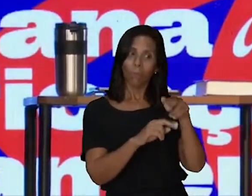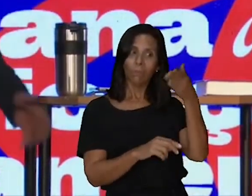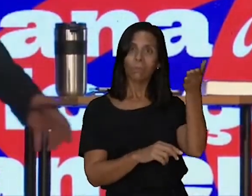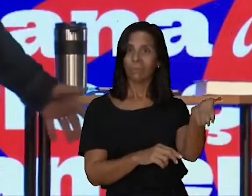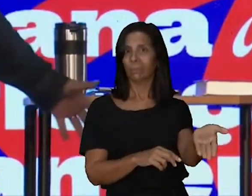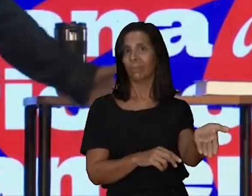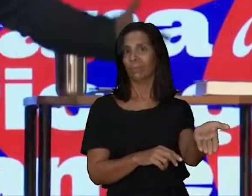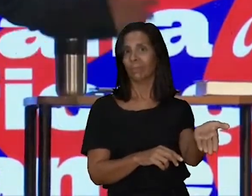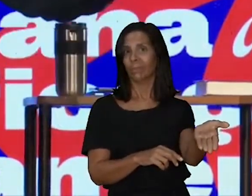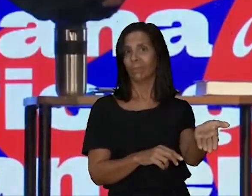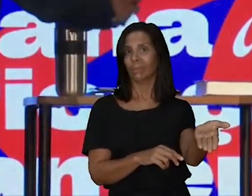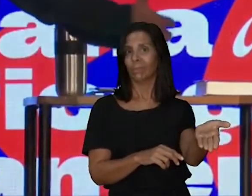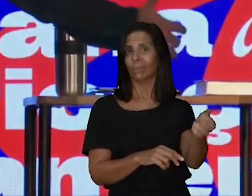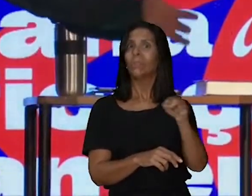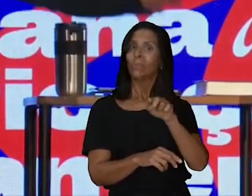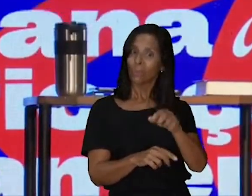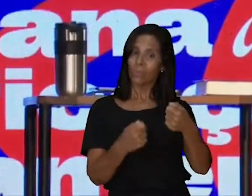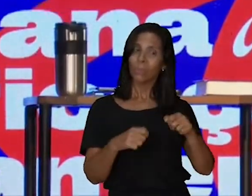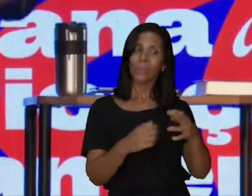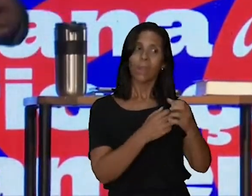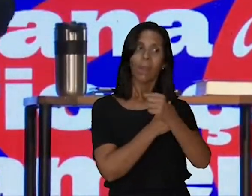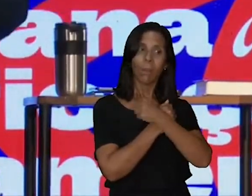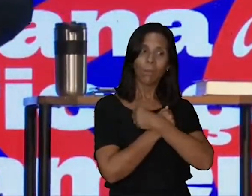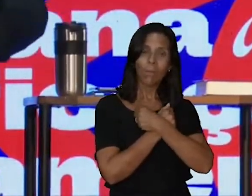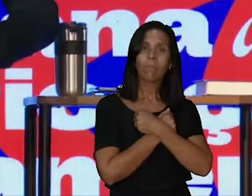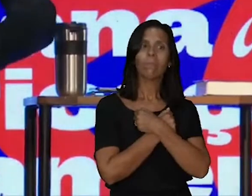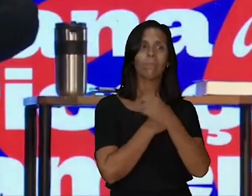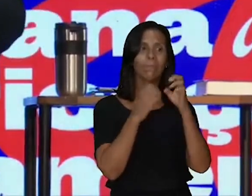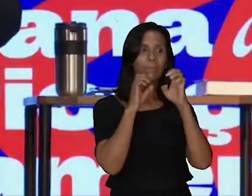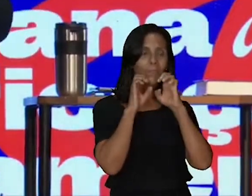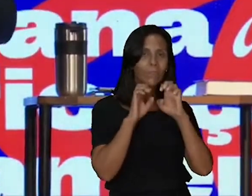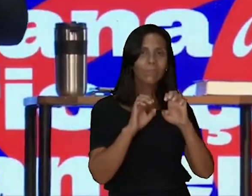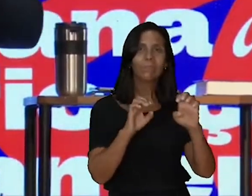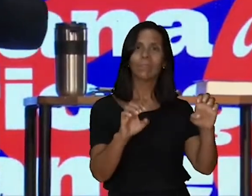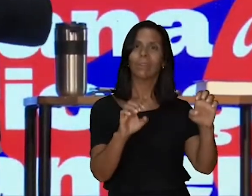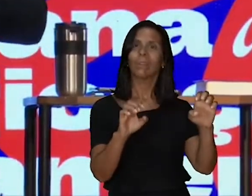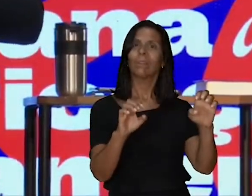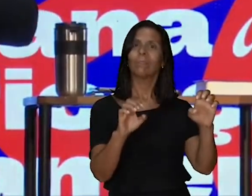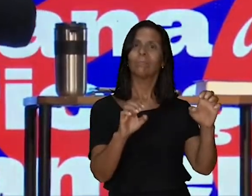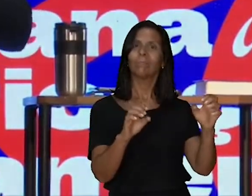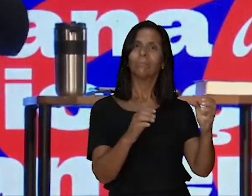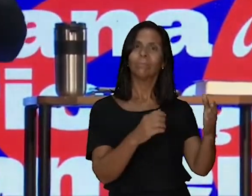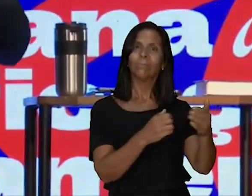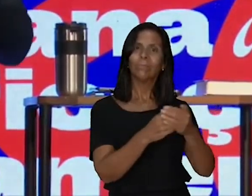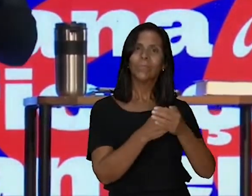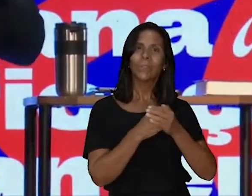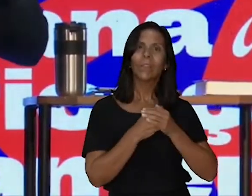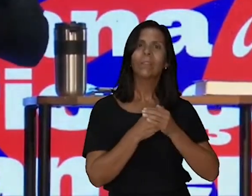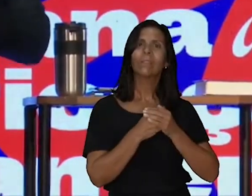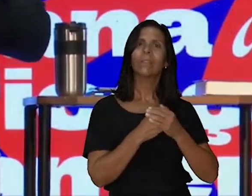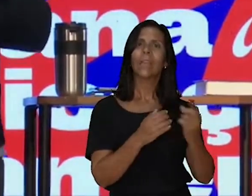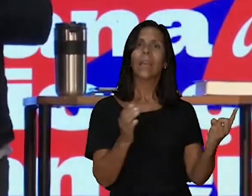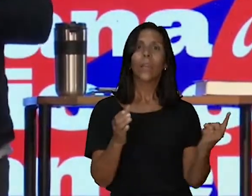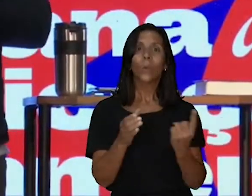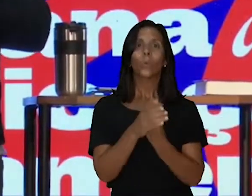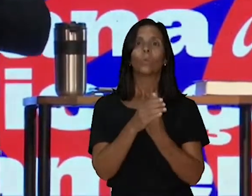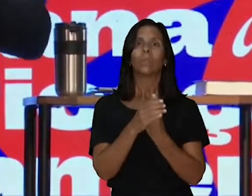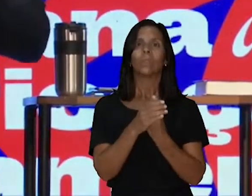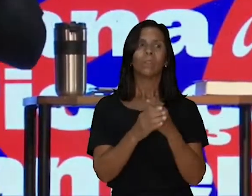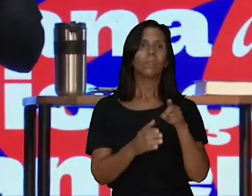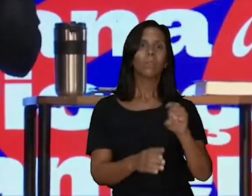evangelizá-lo, tratá-lo bem, abraçá-lo como membro da família, você o odeia porque